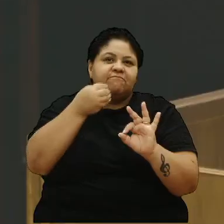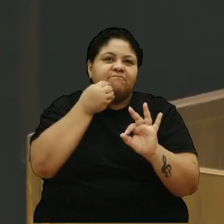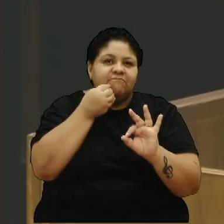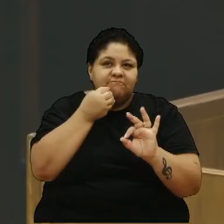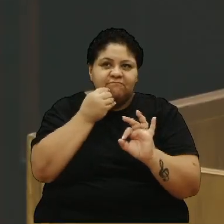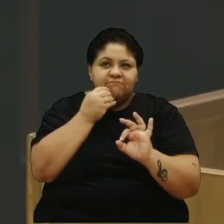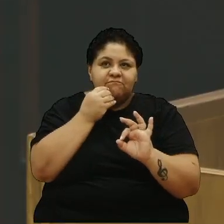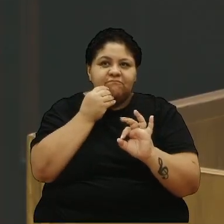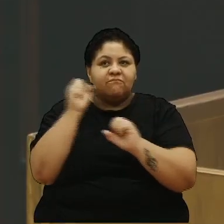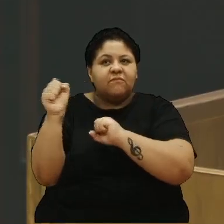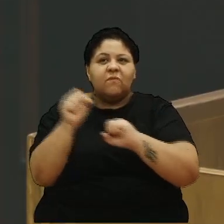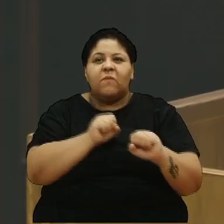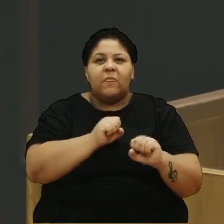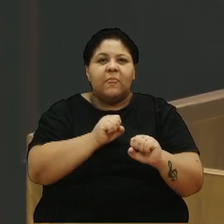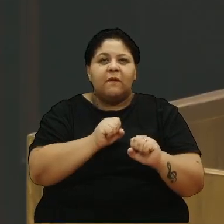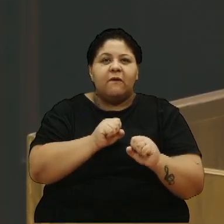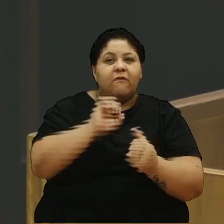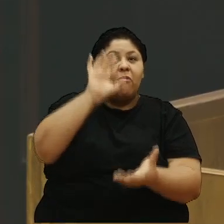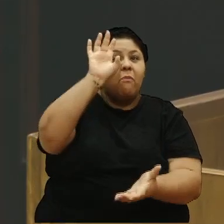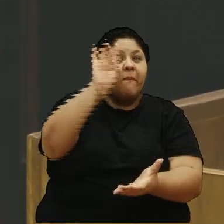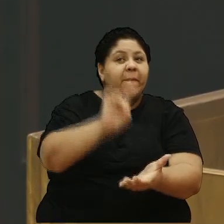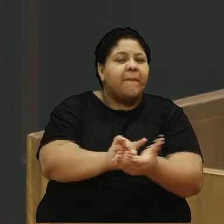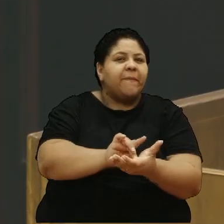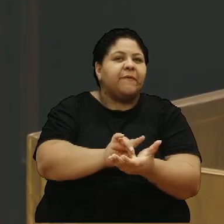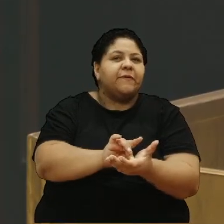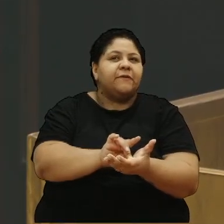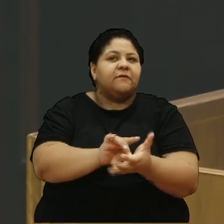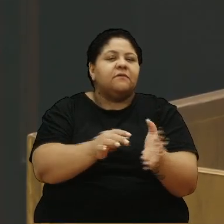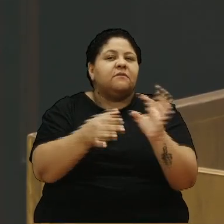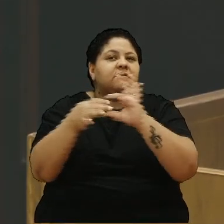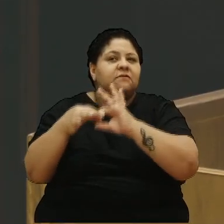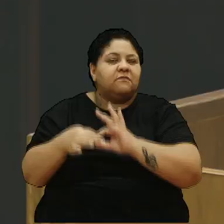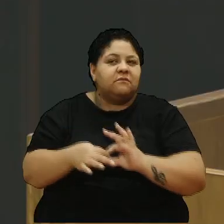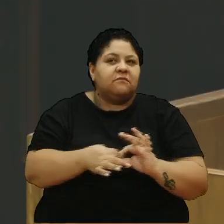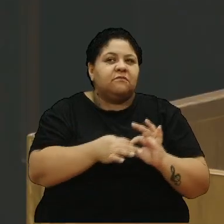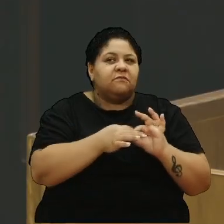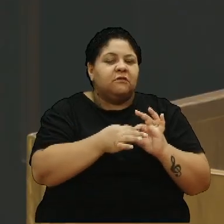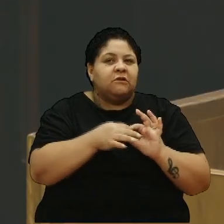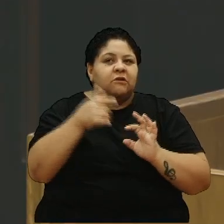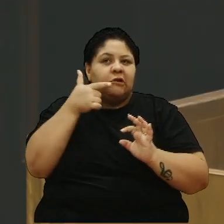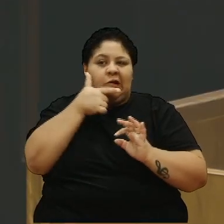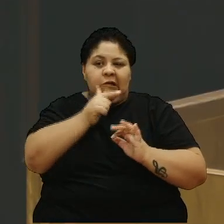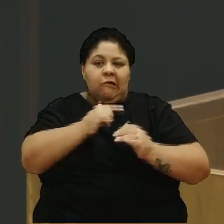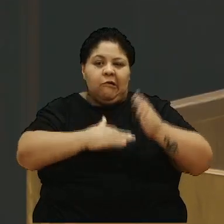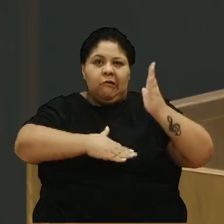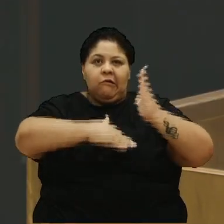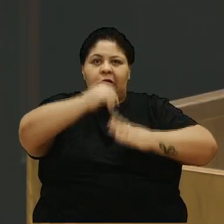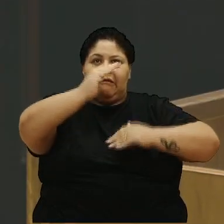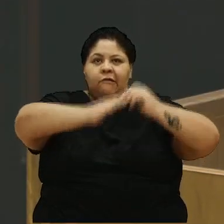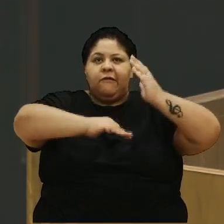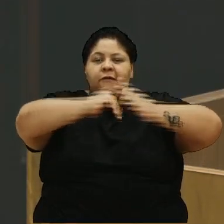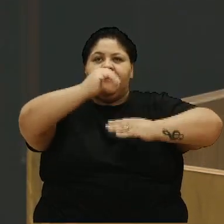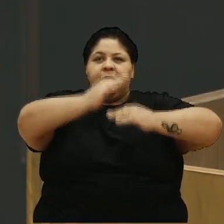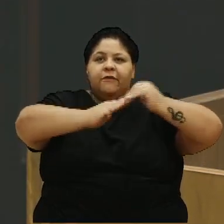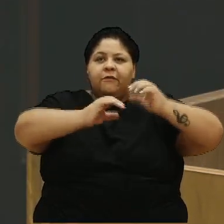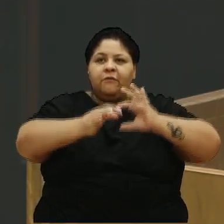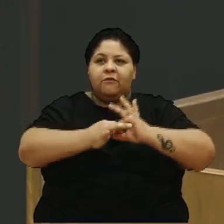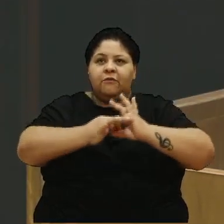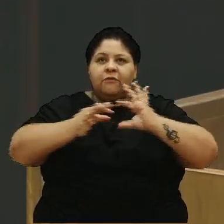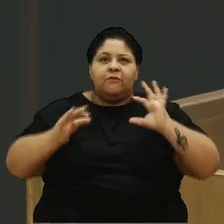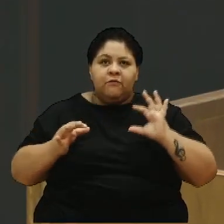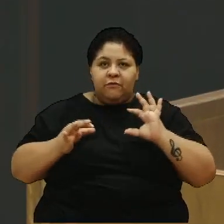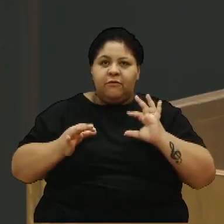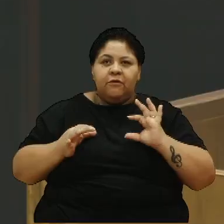tempo para que possam firmar sólidas raízes e sobre elas consigam construir sua autonomia e o seu